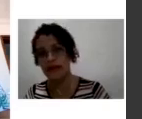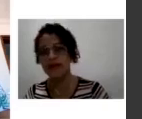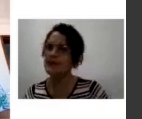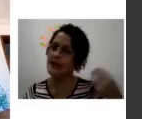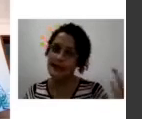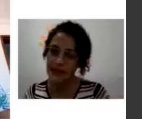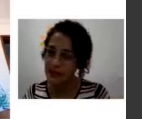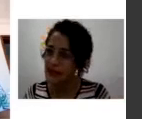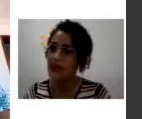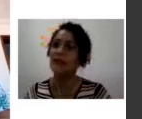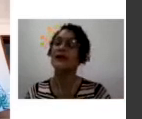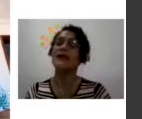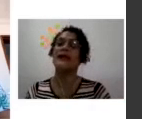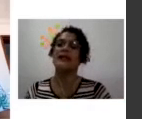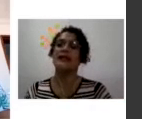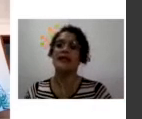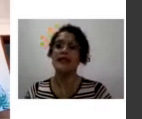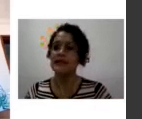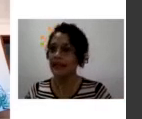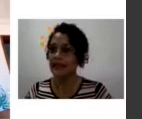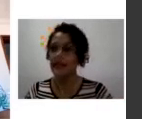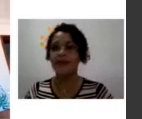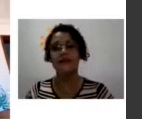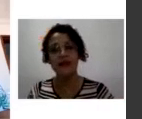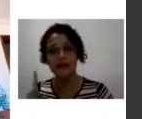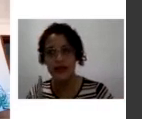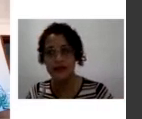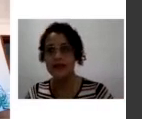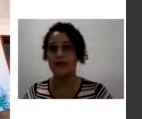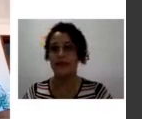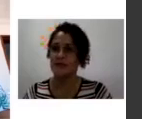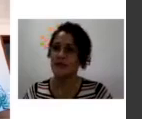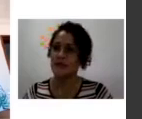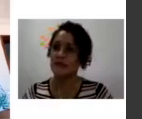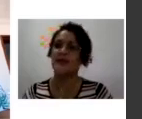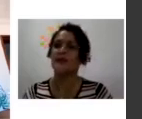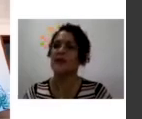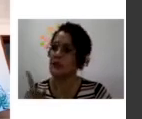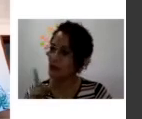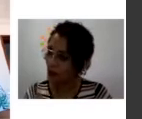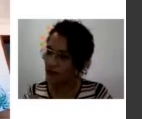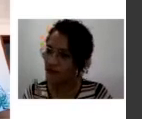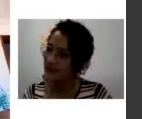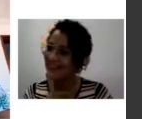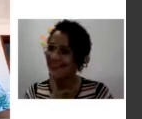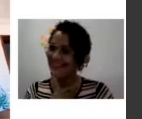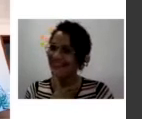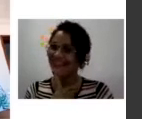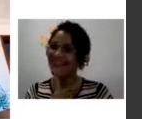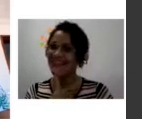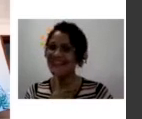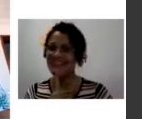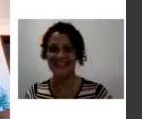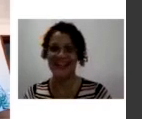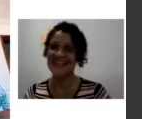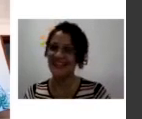trabalhar mais, o que você quer dizer com essa questão? E aí vem aquela que, olha, não é tão fácil assim ser professor, viu? Então, corrigir prova não é...